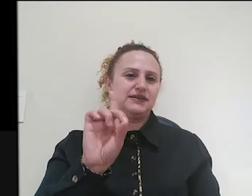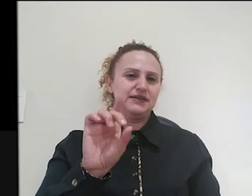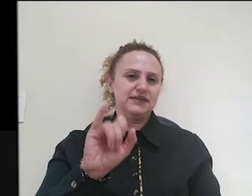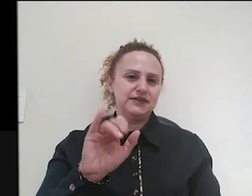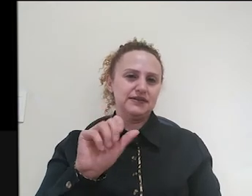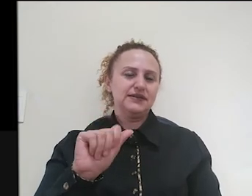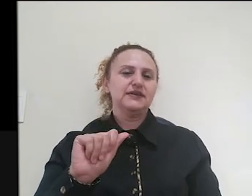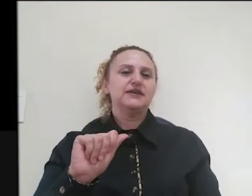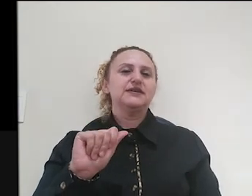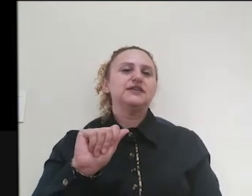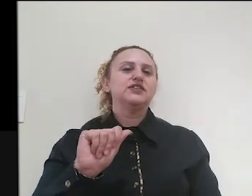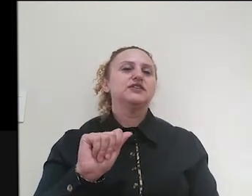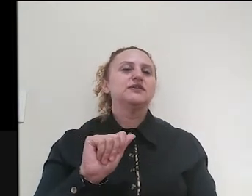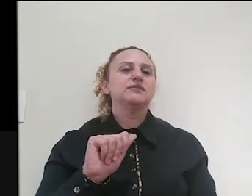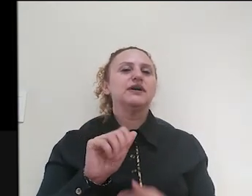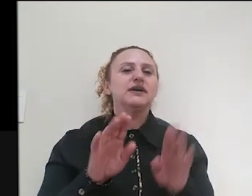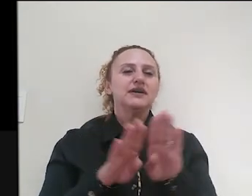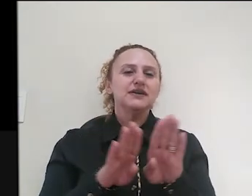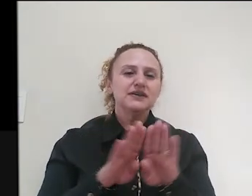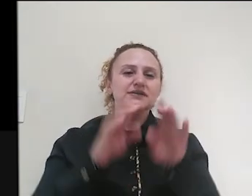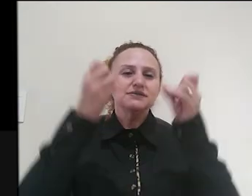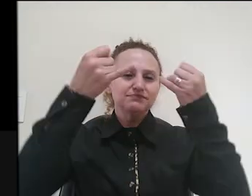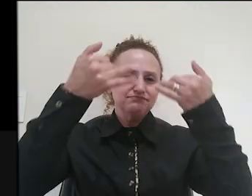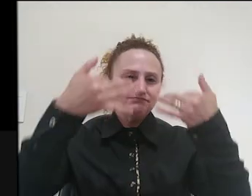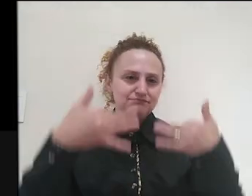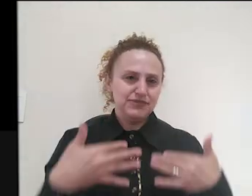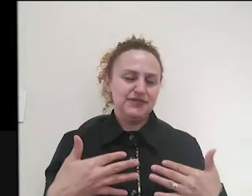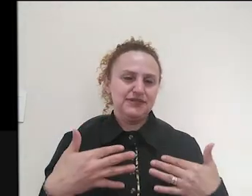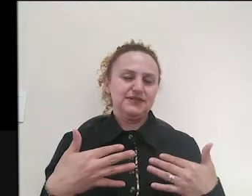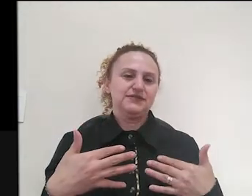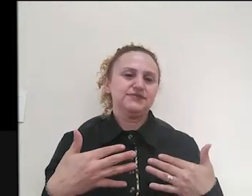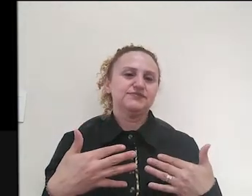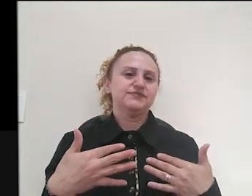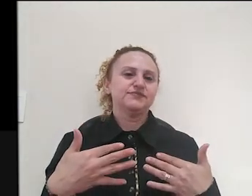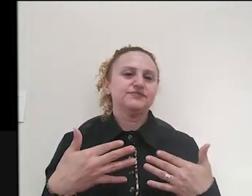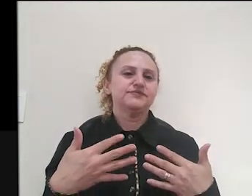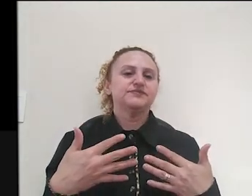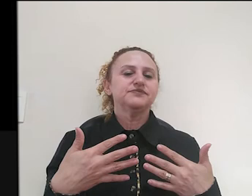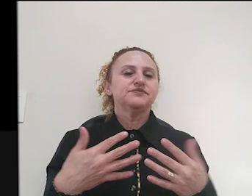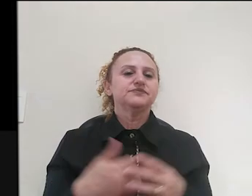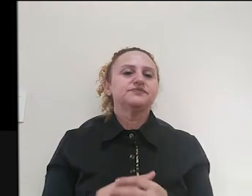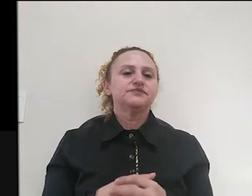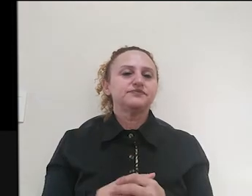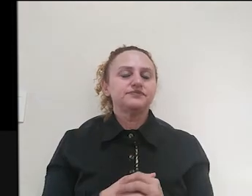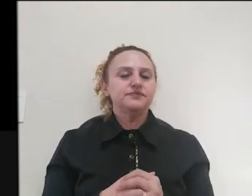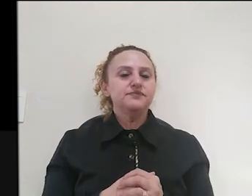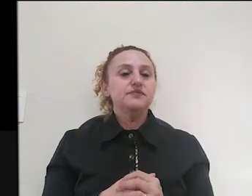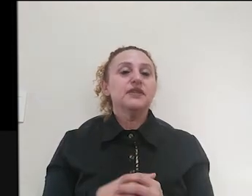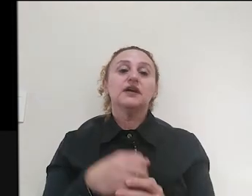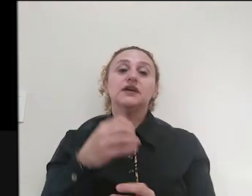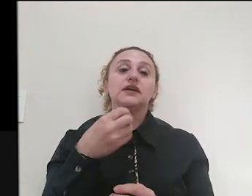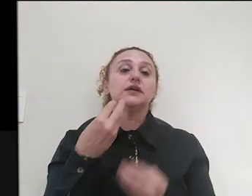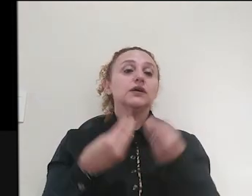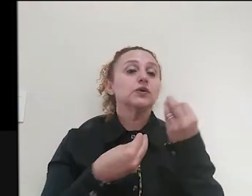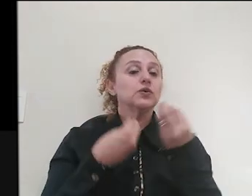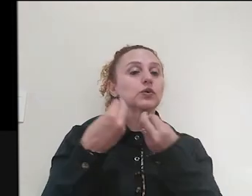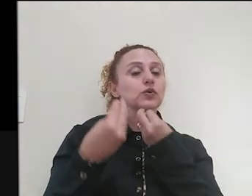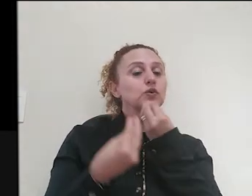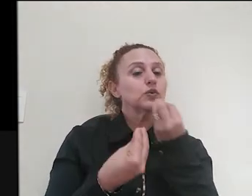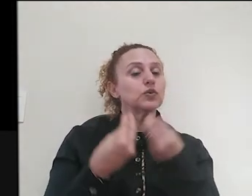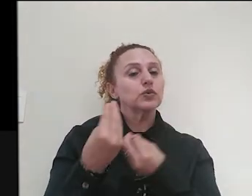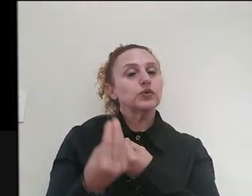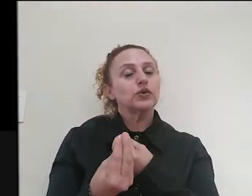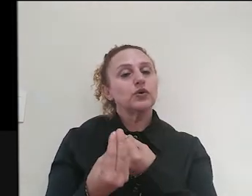da burguesia moderna e com ela do individualismo e da valorização da originalidade, inviabilizando a concepção de estilo como comunidade